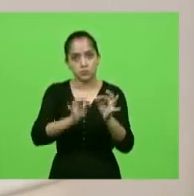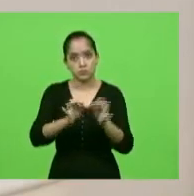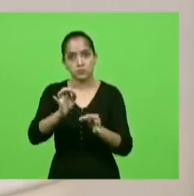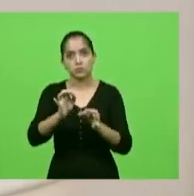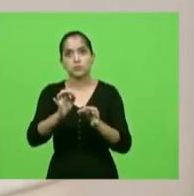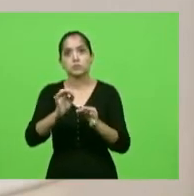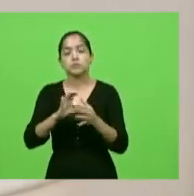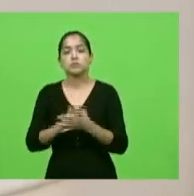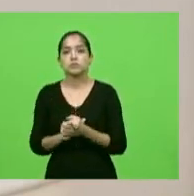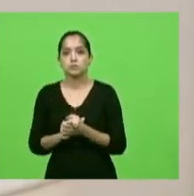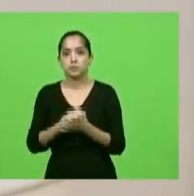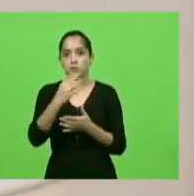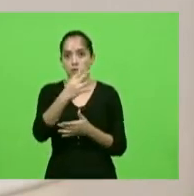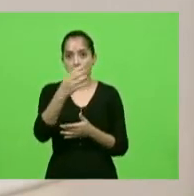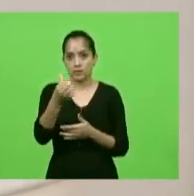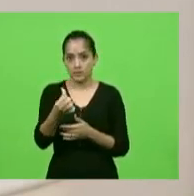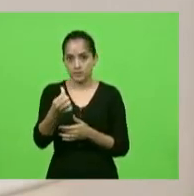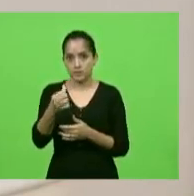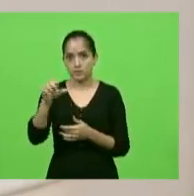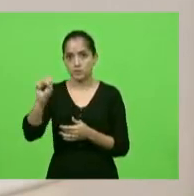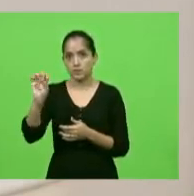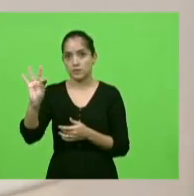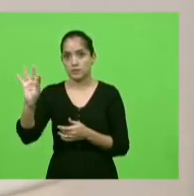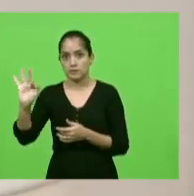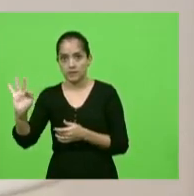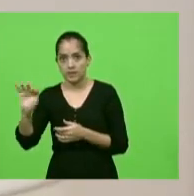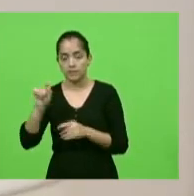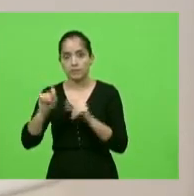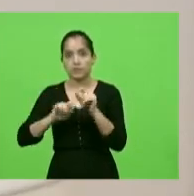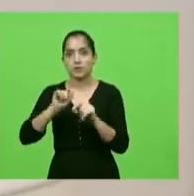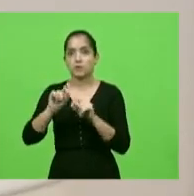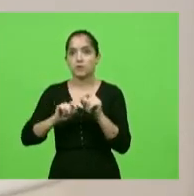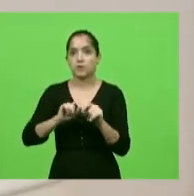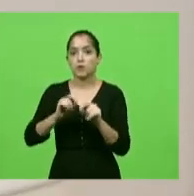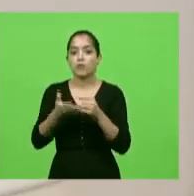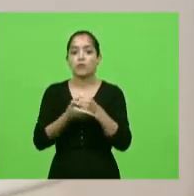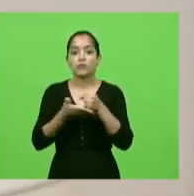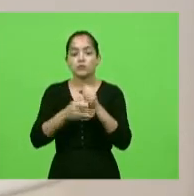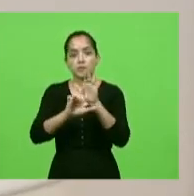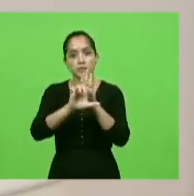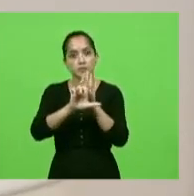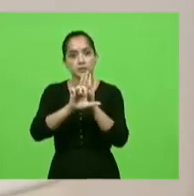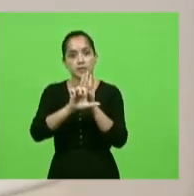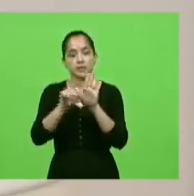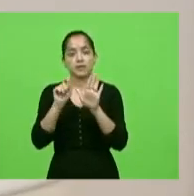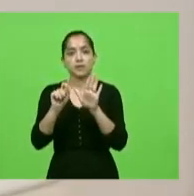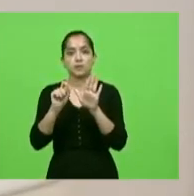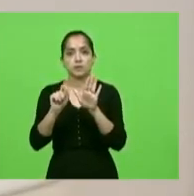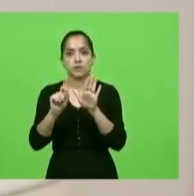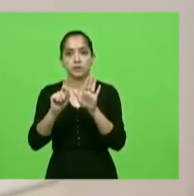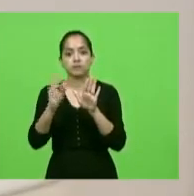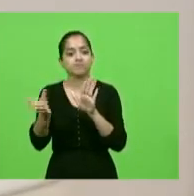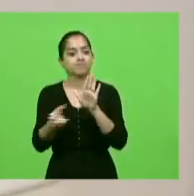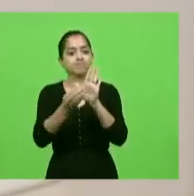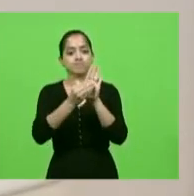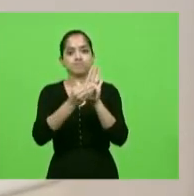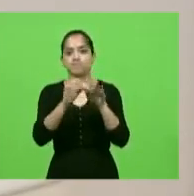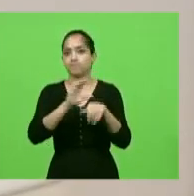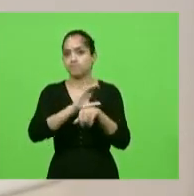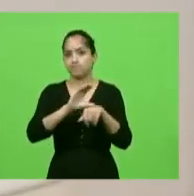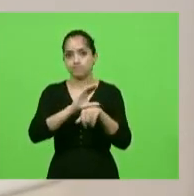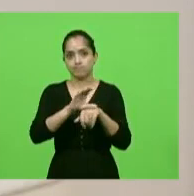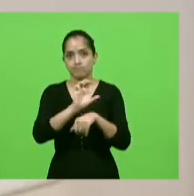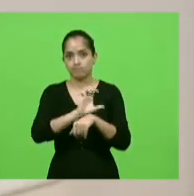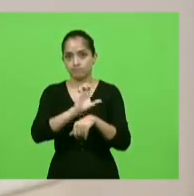número 46 do STF, extrai-se que o fundamento legal não está inserido na Constituição Estadual, mas